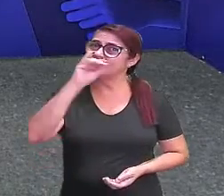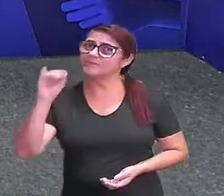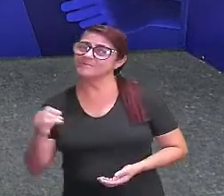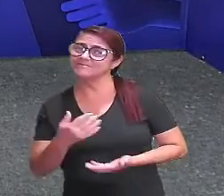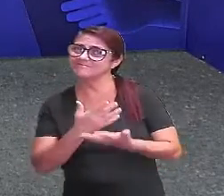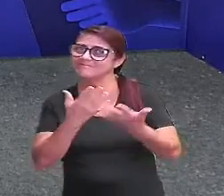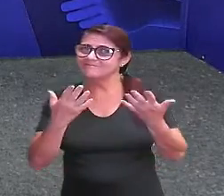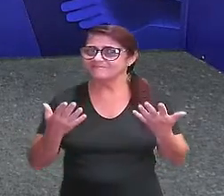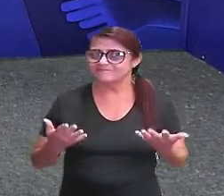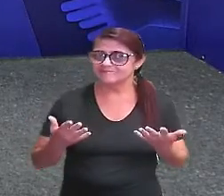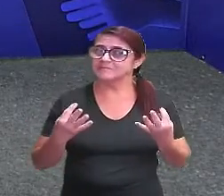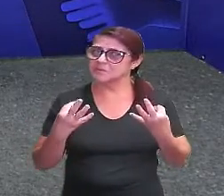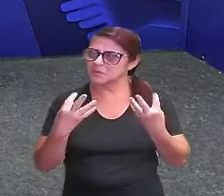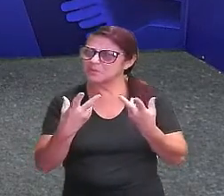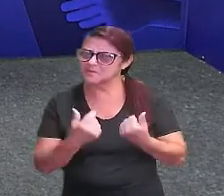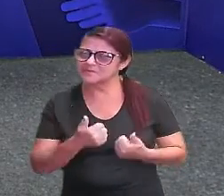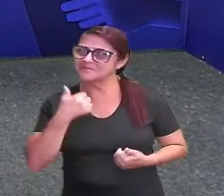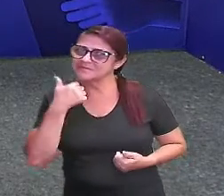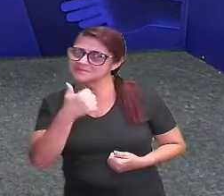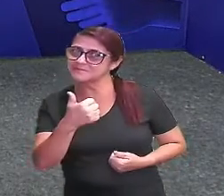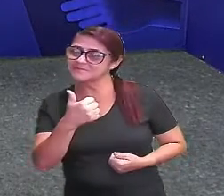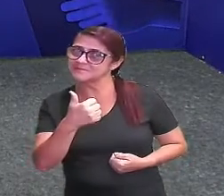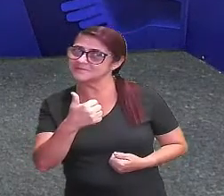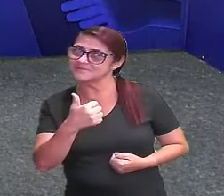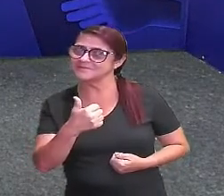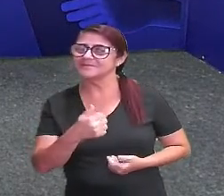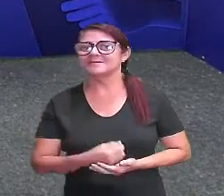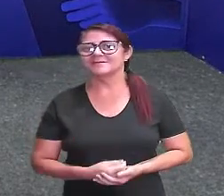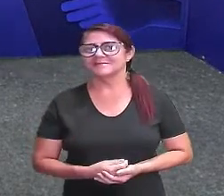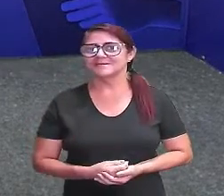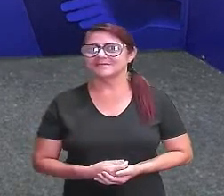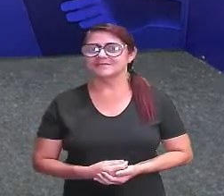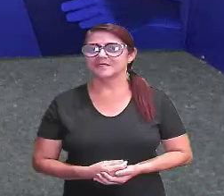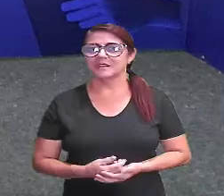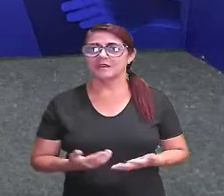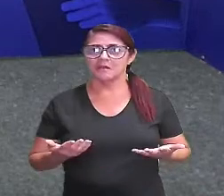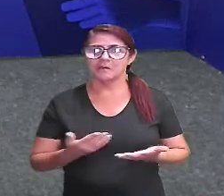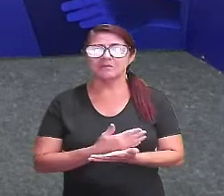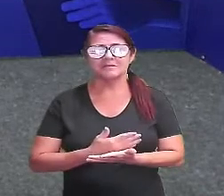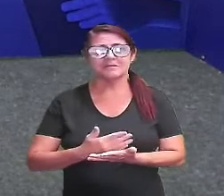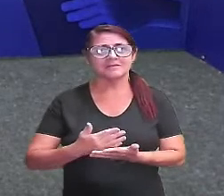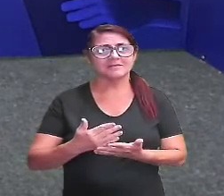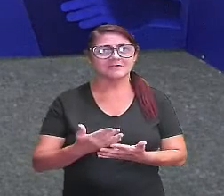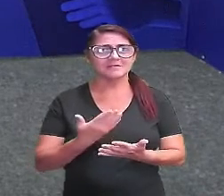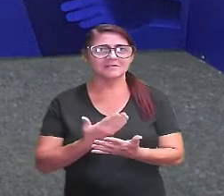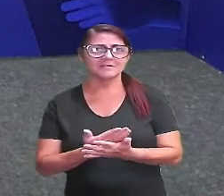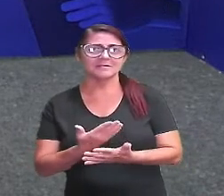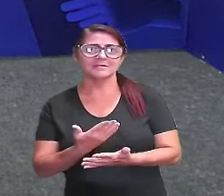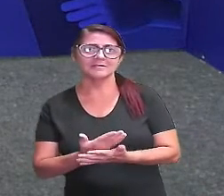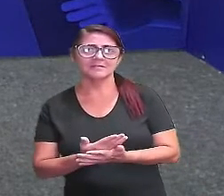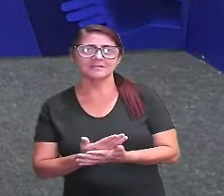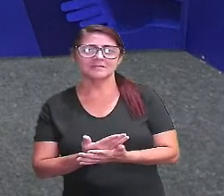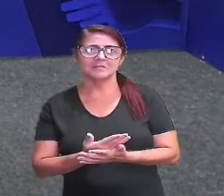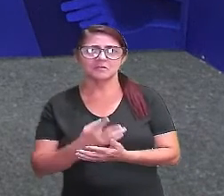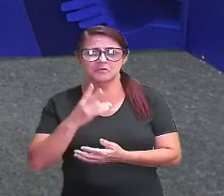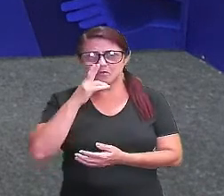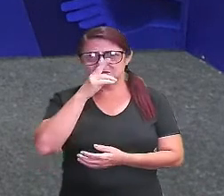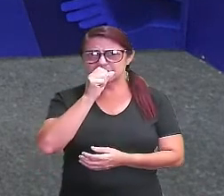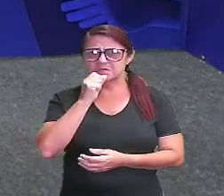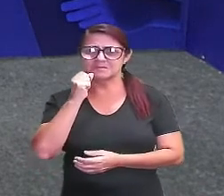Olá, pessoal, todos bem? Espero que todos estejam bem. Vamos dar início à nossa aula de